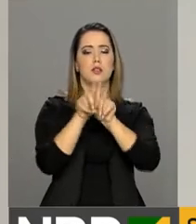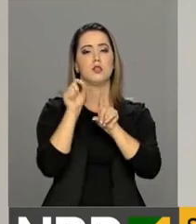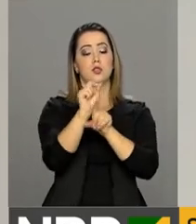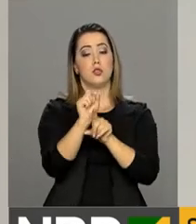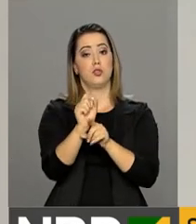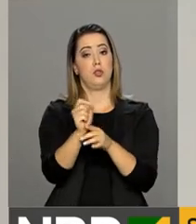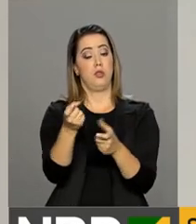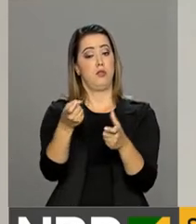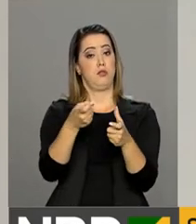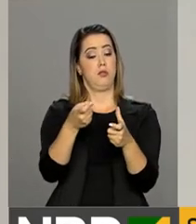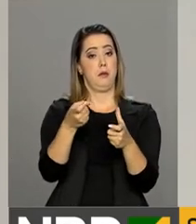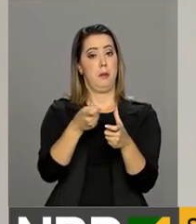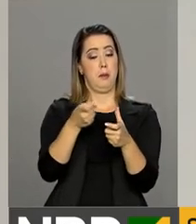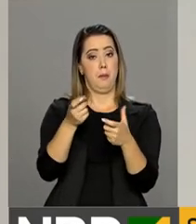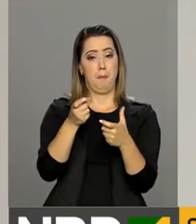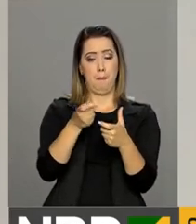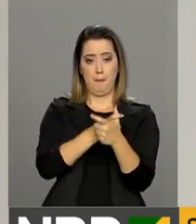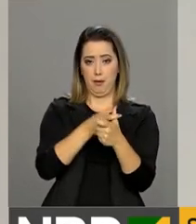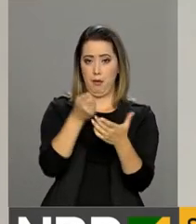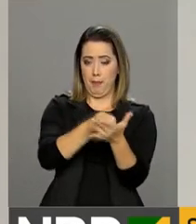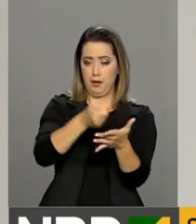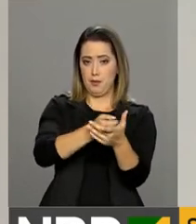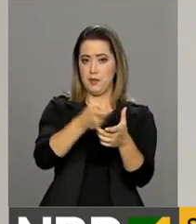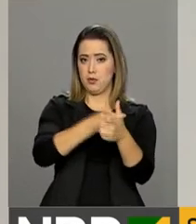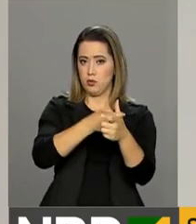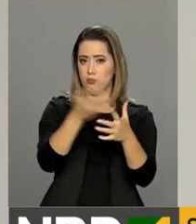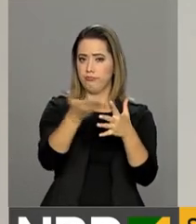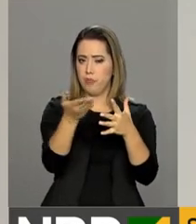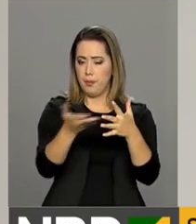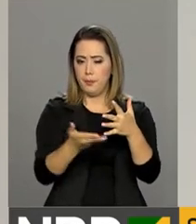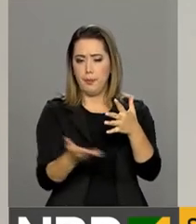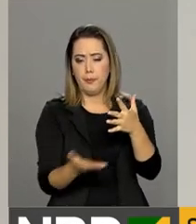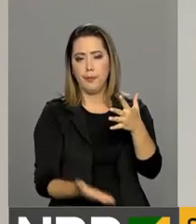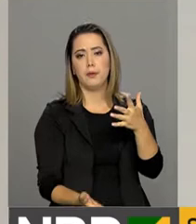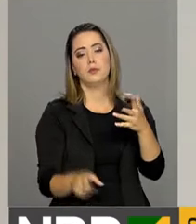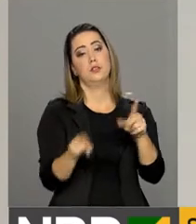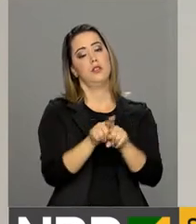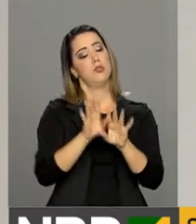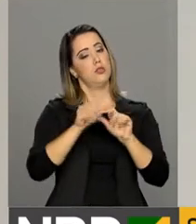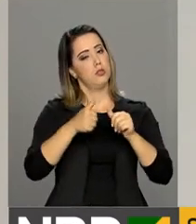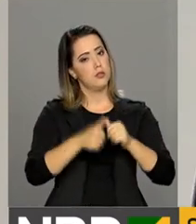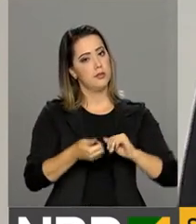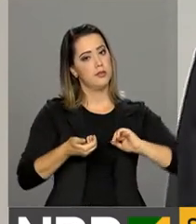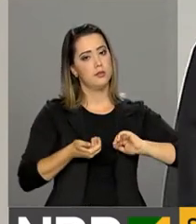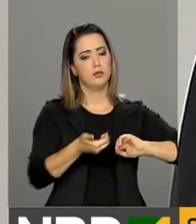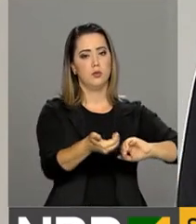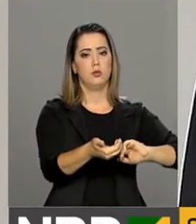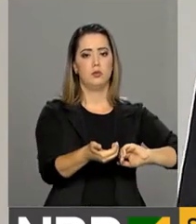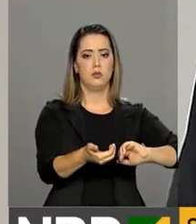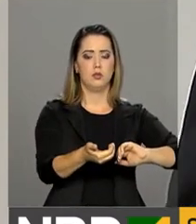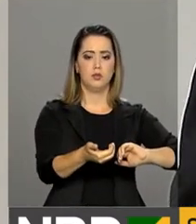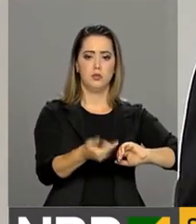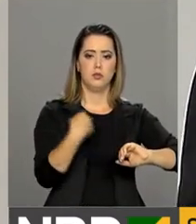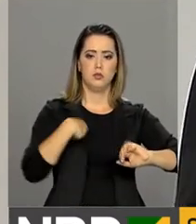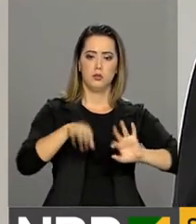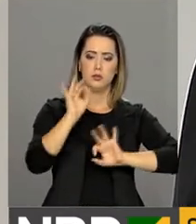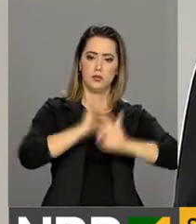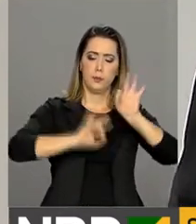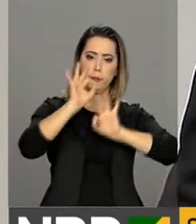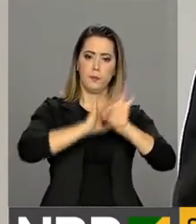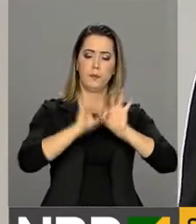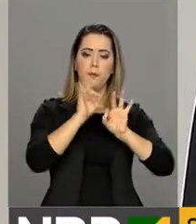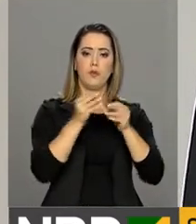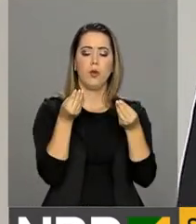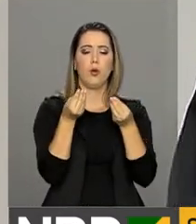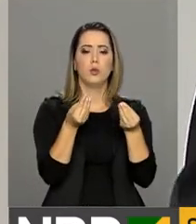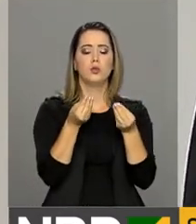o chamado refis e isso está no congresso nacional nós formatamos uma uma